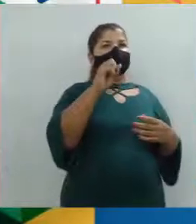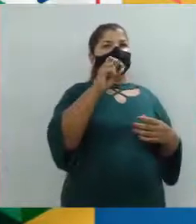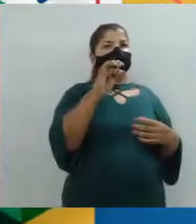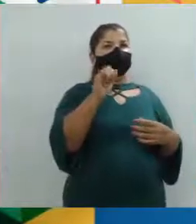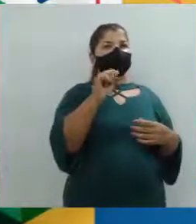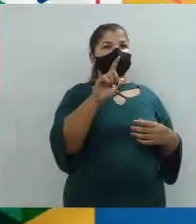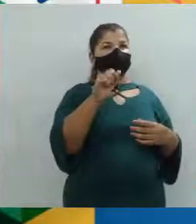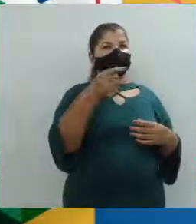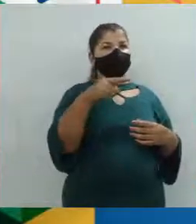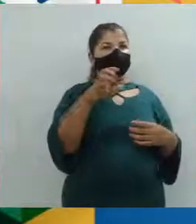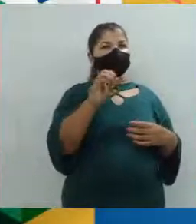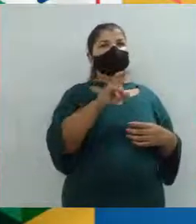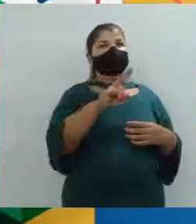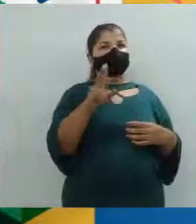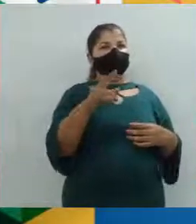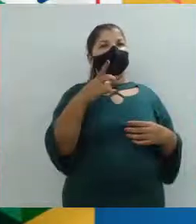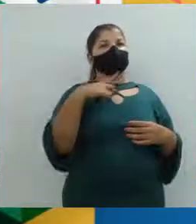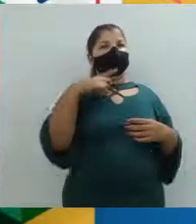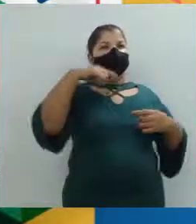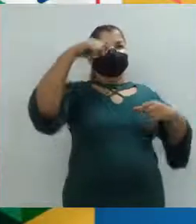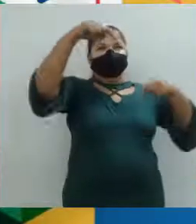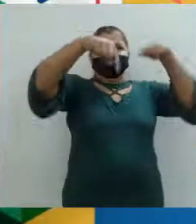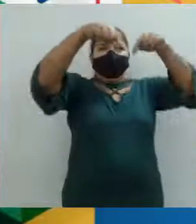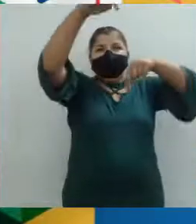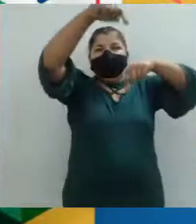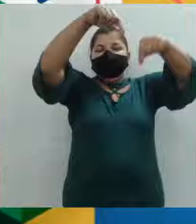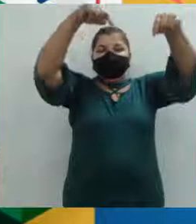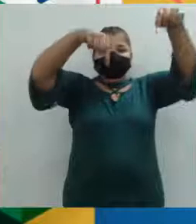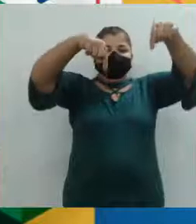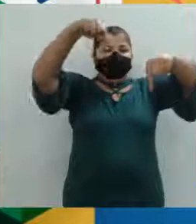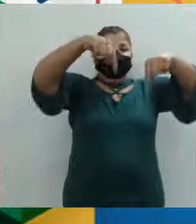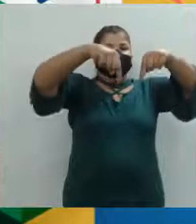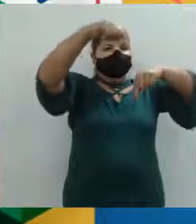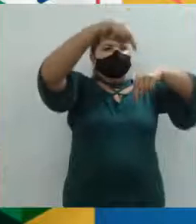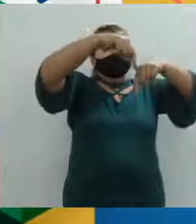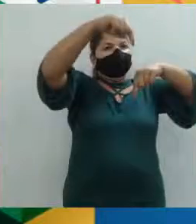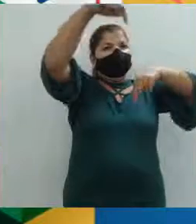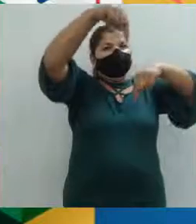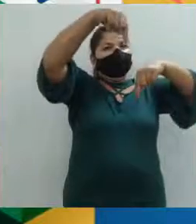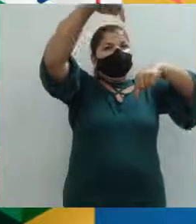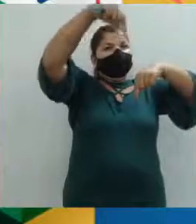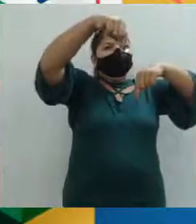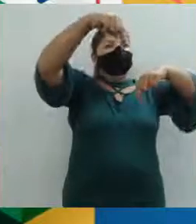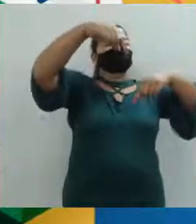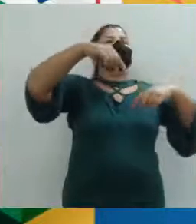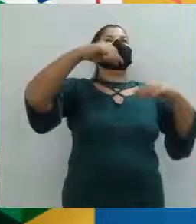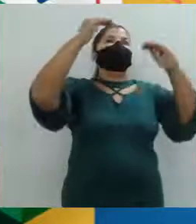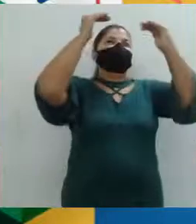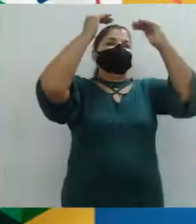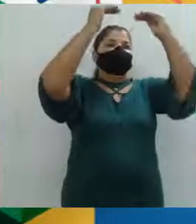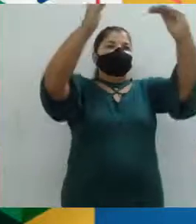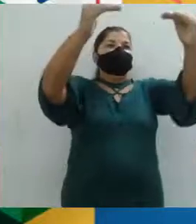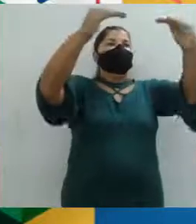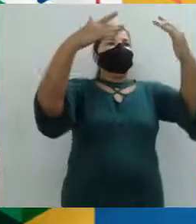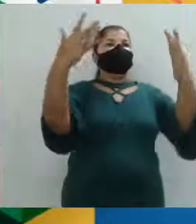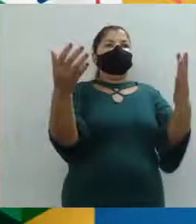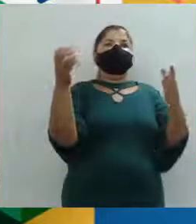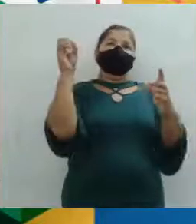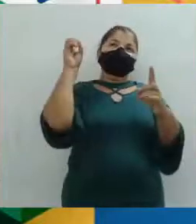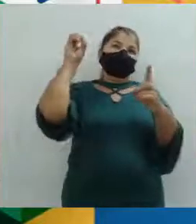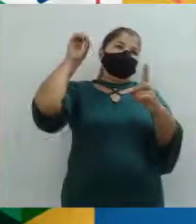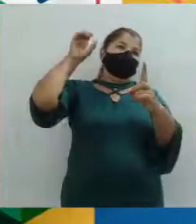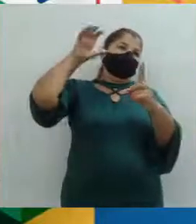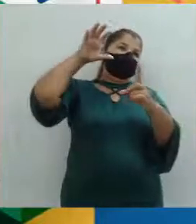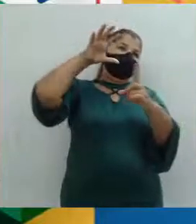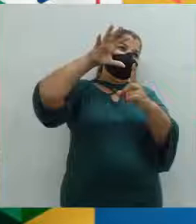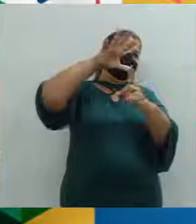aí esses objetos estão pendurados no teto, né? Estão erguidos lá, pendurados no teto. E aí a luminosidade, né,